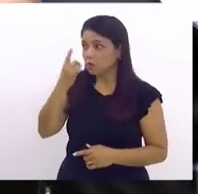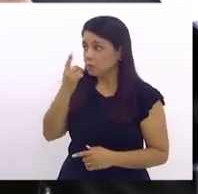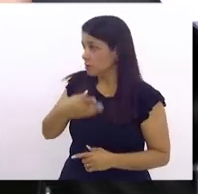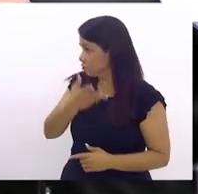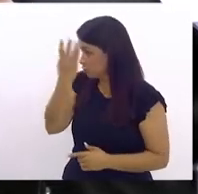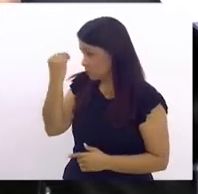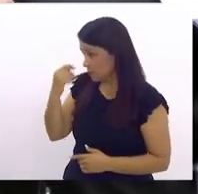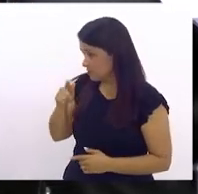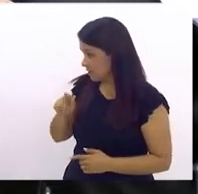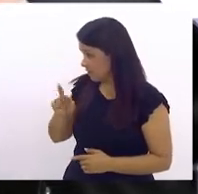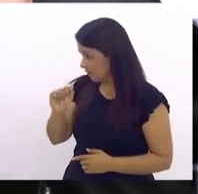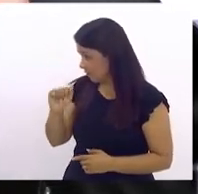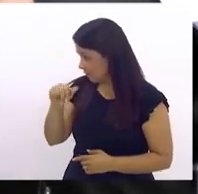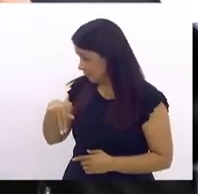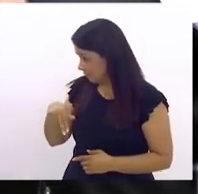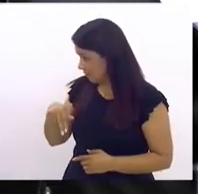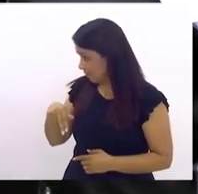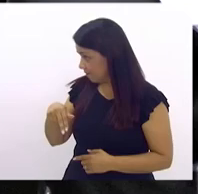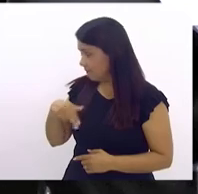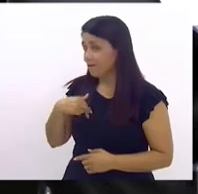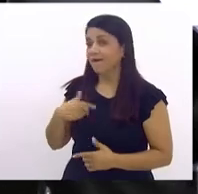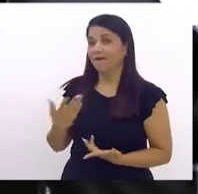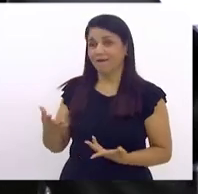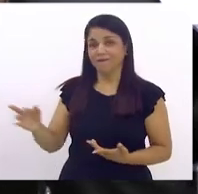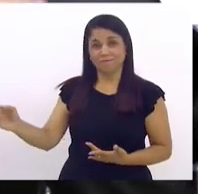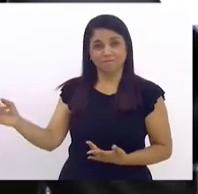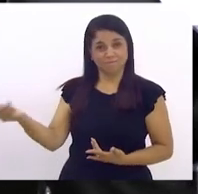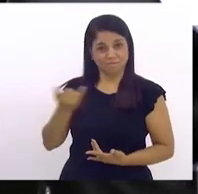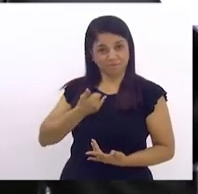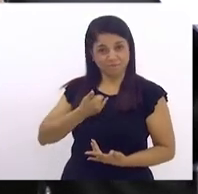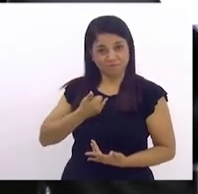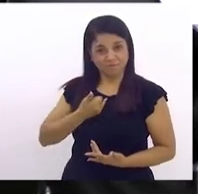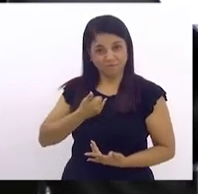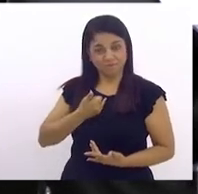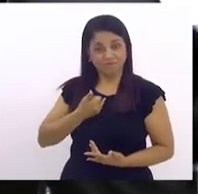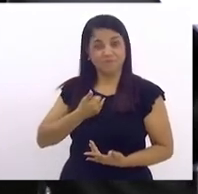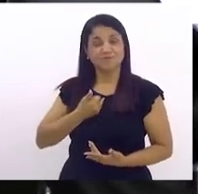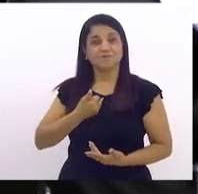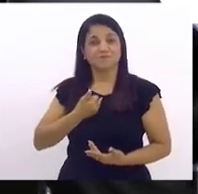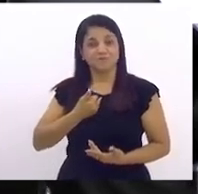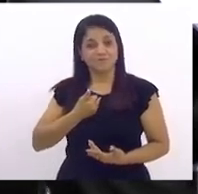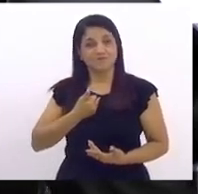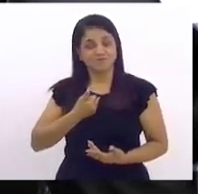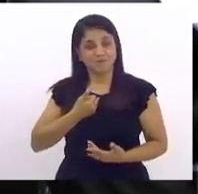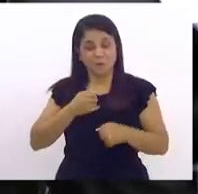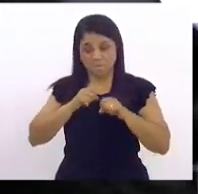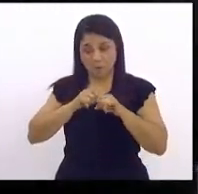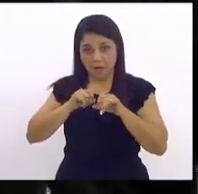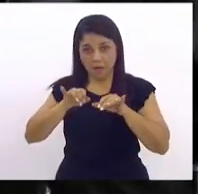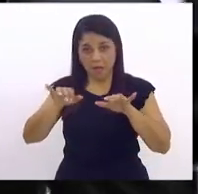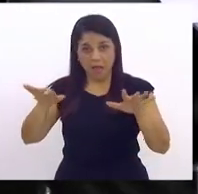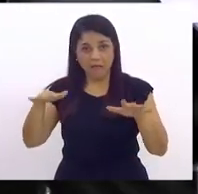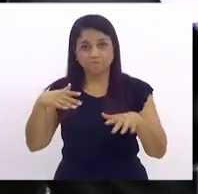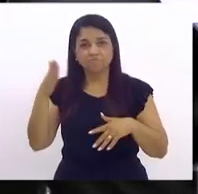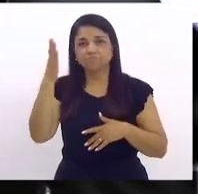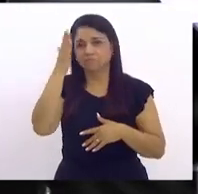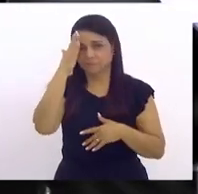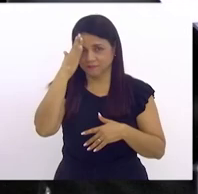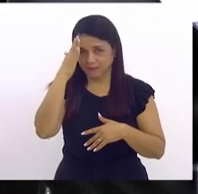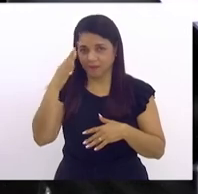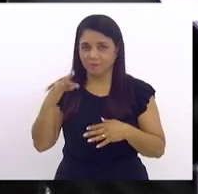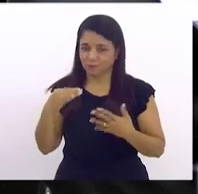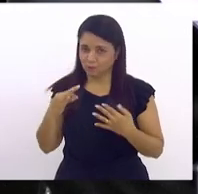da GRAM. Toda hora. Para você ver como é que está a repercussão dessa